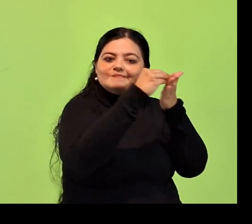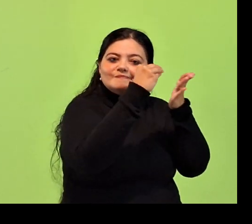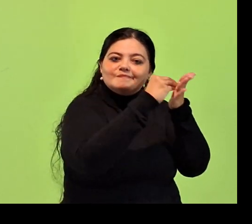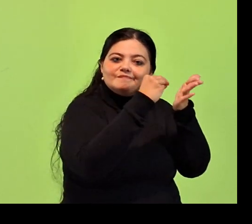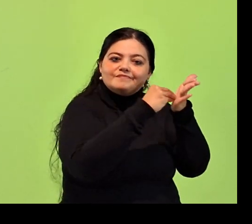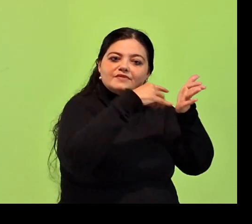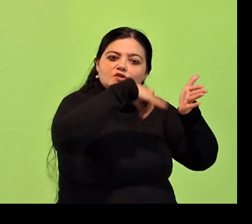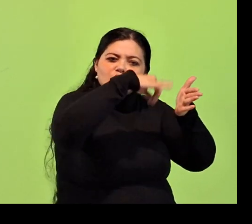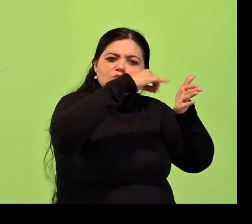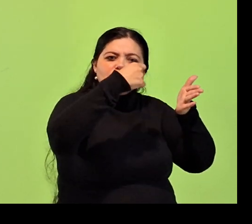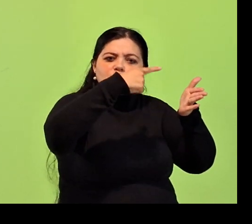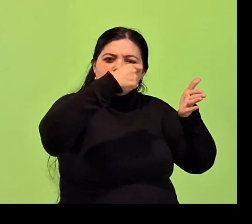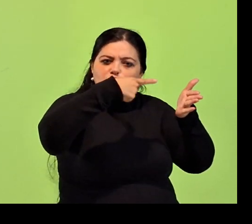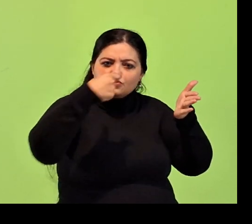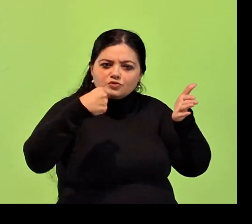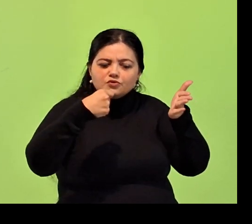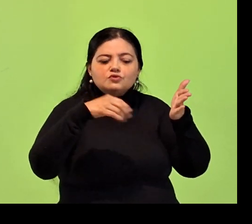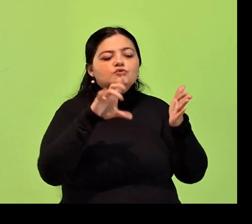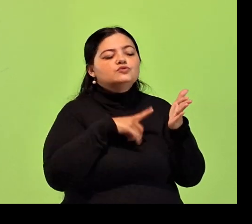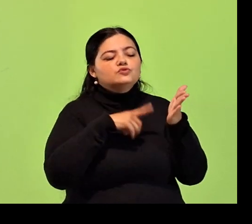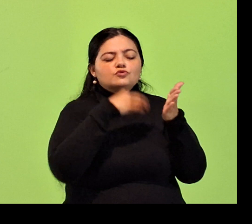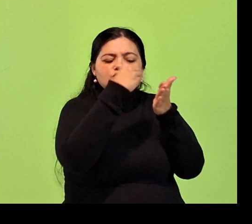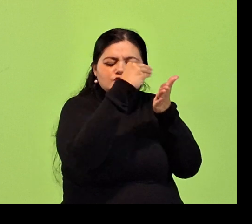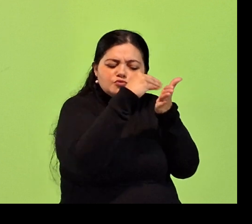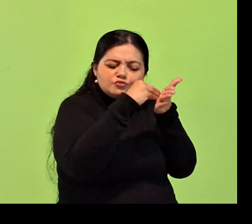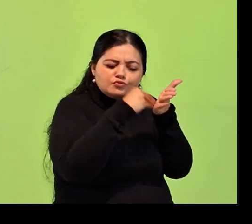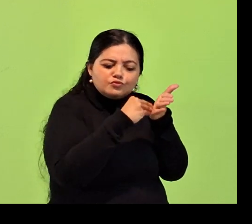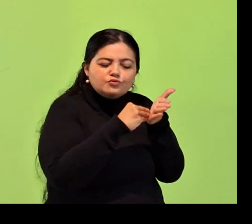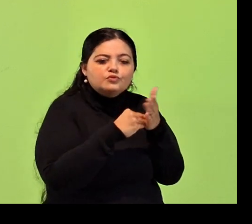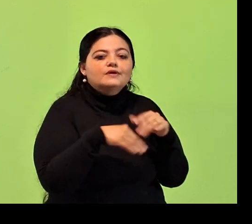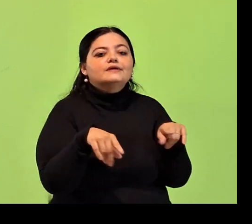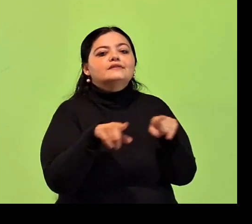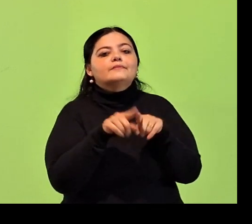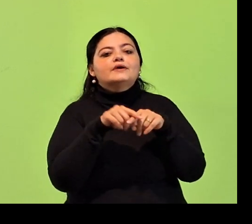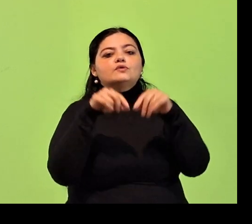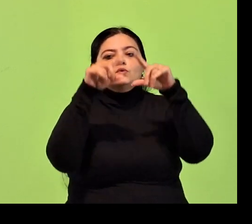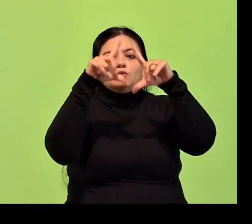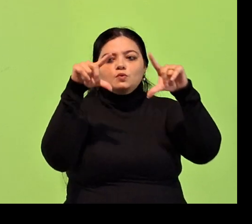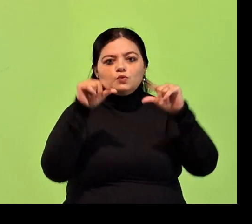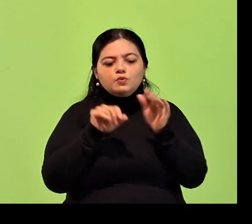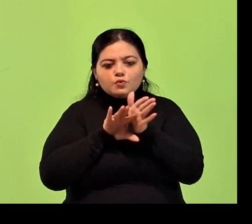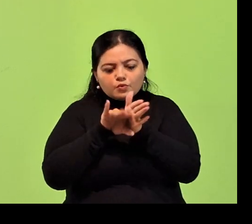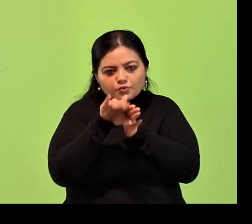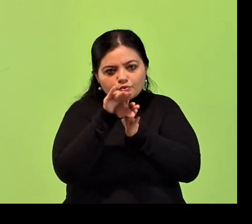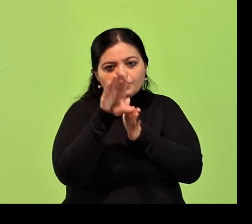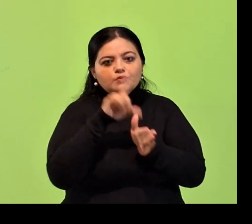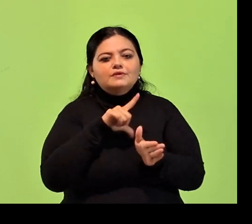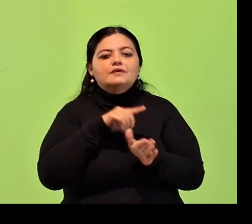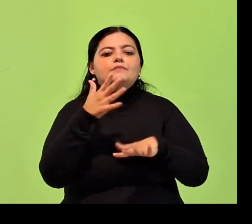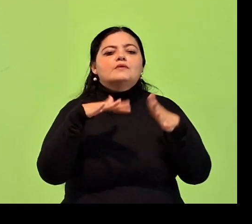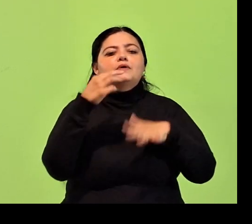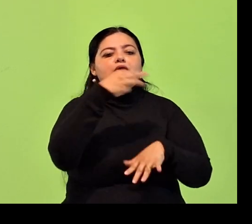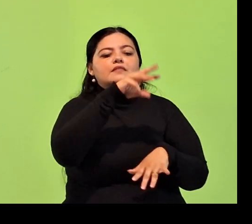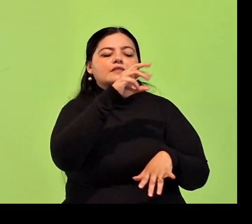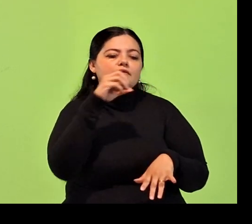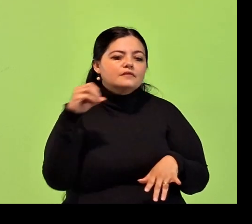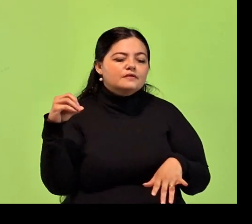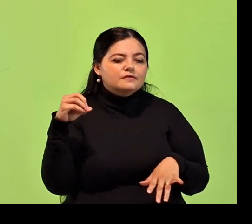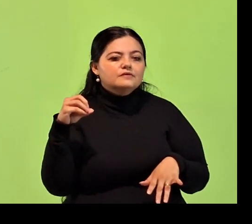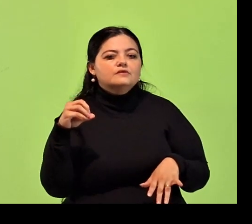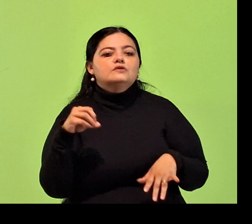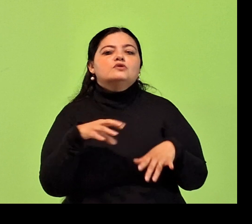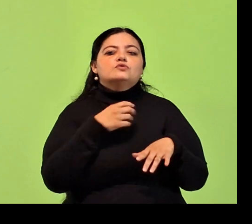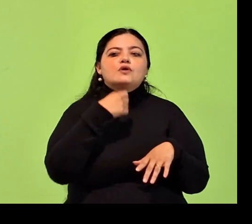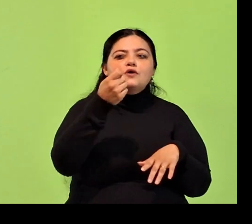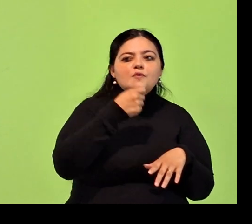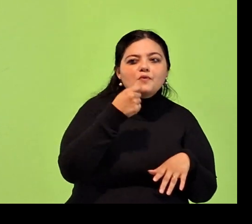janeiro de 2020. Em nosso diretório do Google Drive, nós reunimos aproximadamente 300 conjuntos de documentos entre